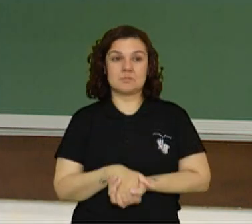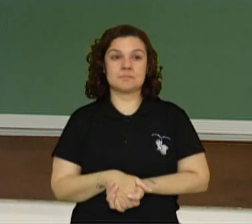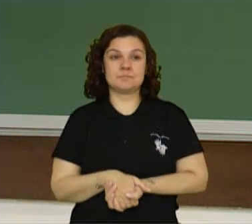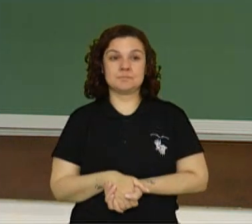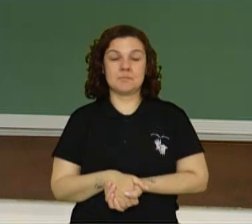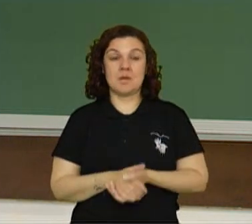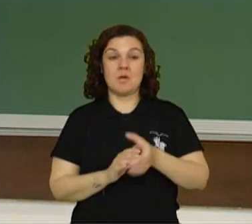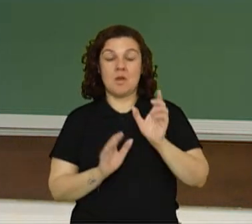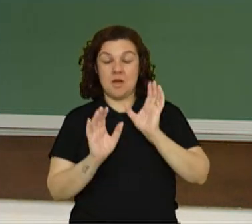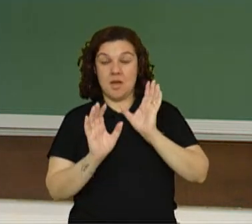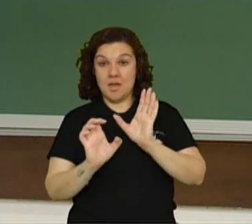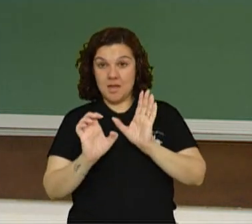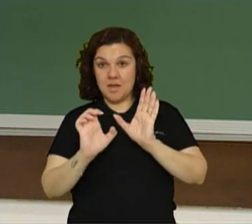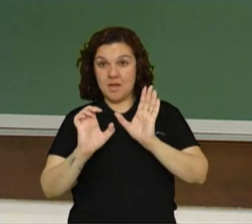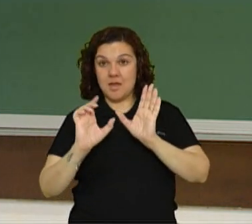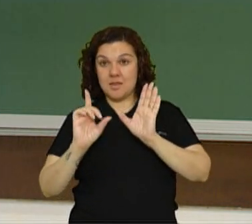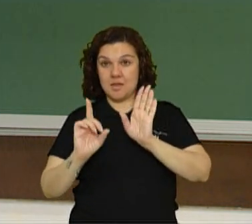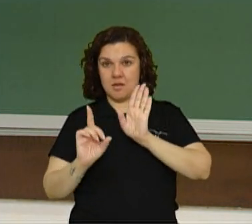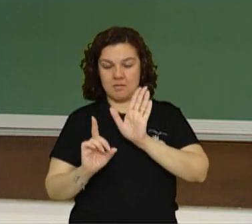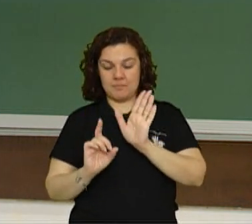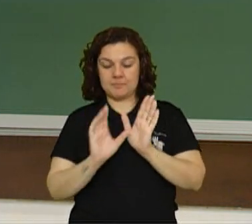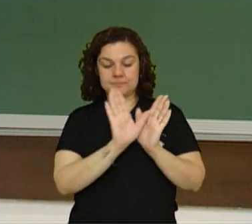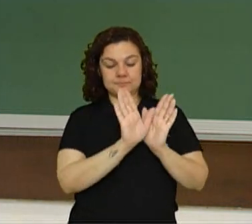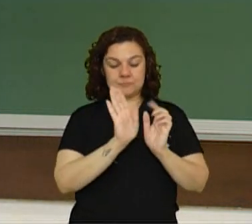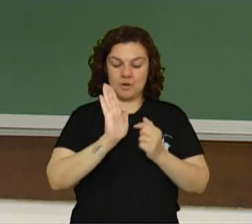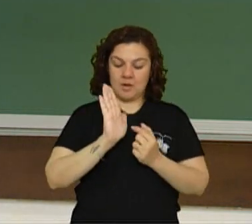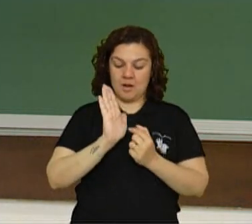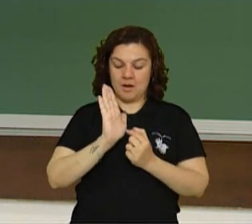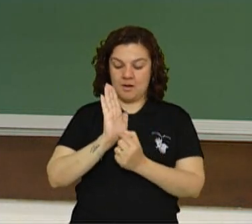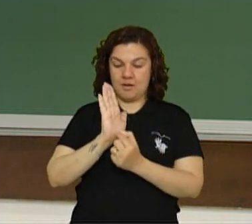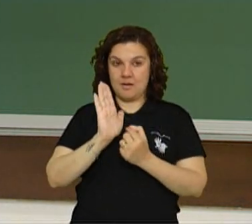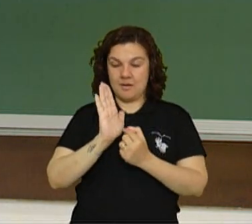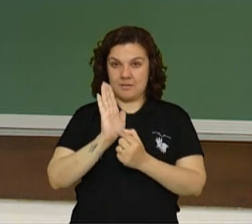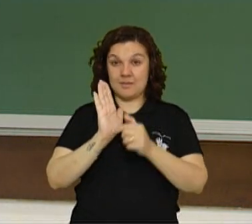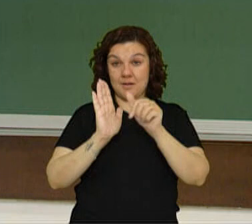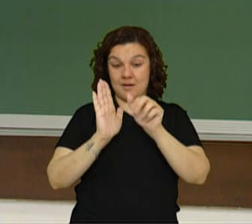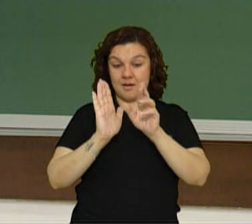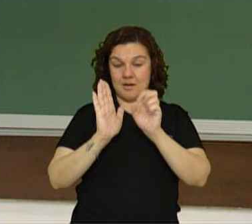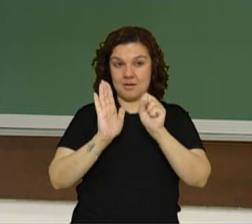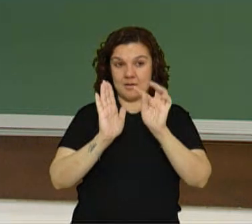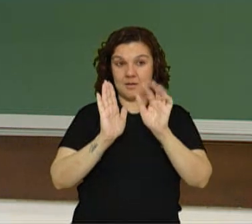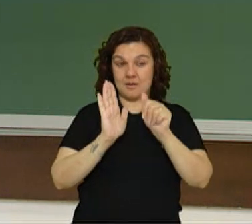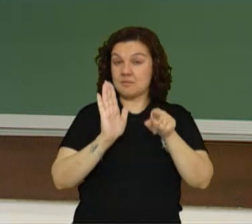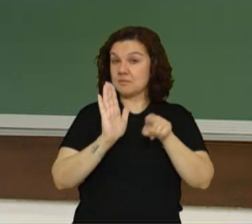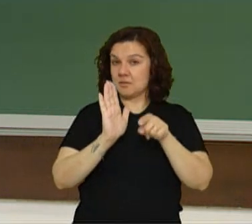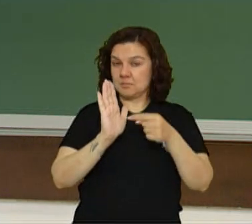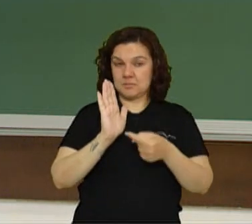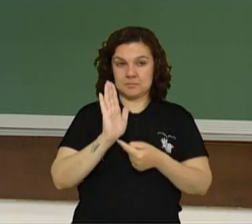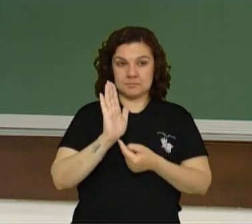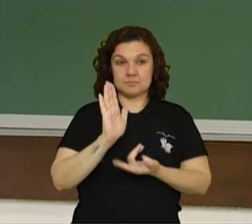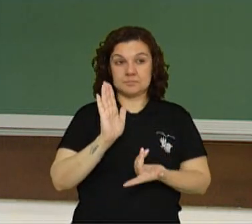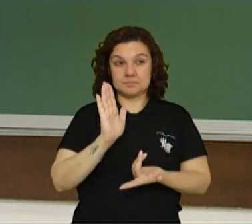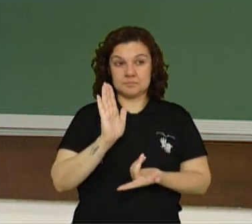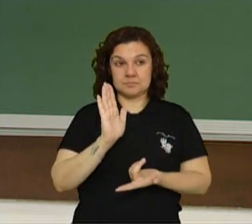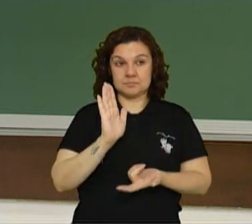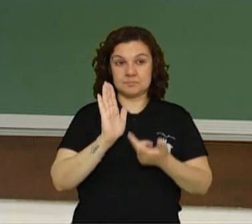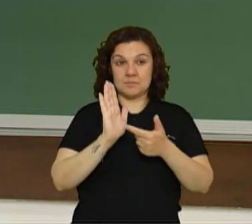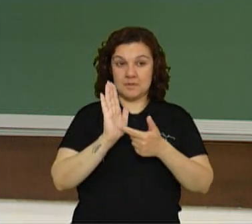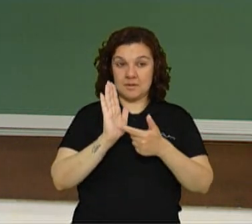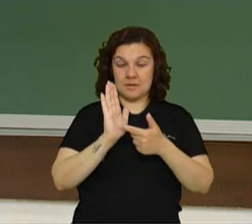ED, o outro pedacinho da aresta, 5 centímetros, não podia ser diferente porque é um